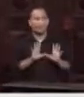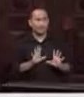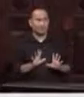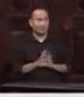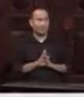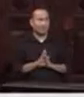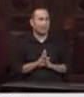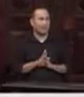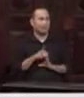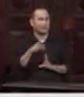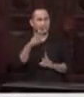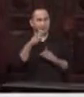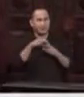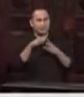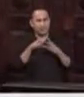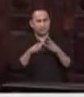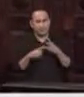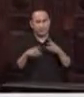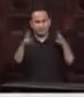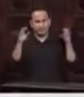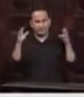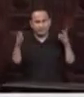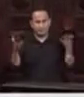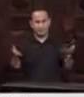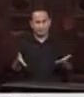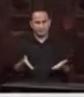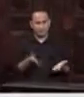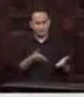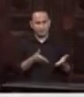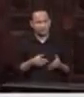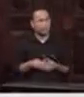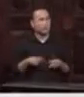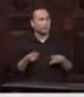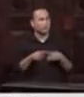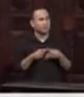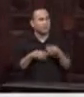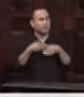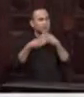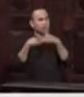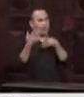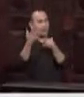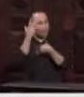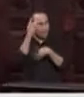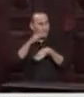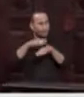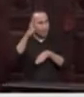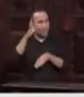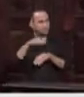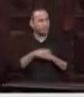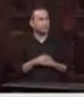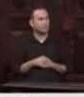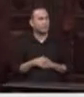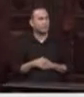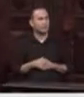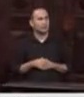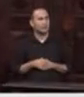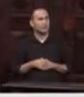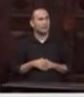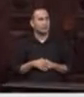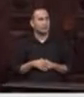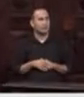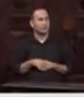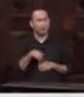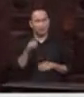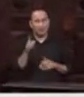presidente Jânio, três assuntos me trazem à tribuna e o primeiro deles vou desenvolver mais amanhã. Justamente a